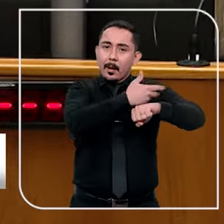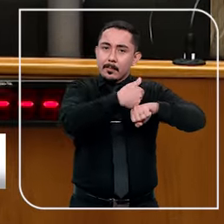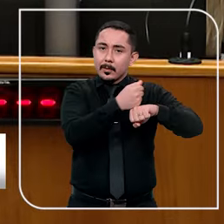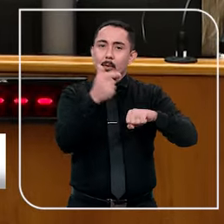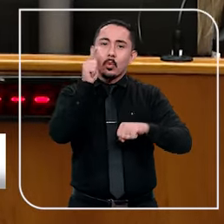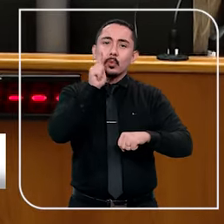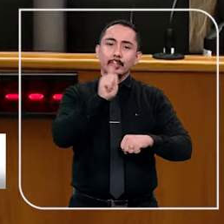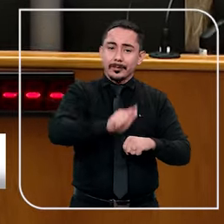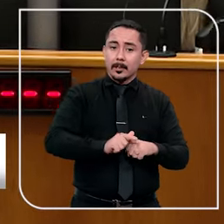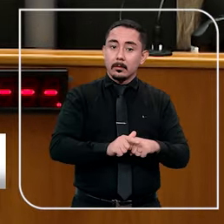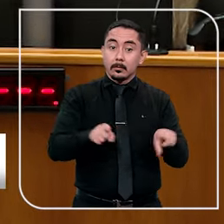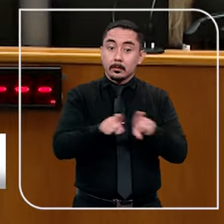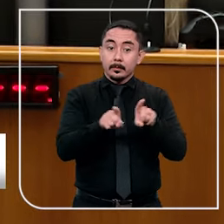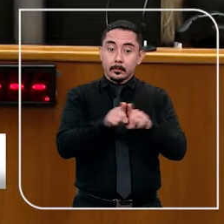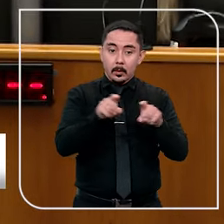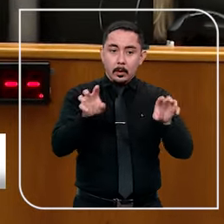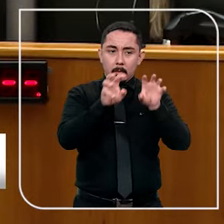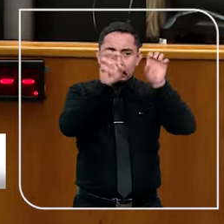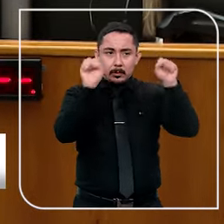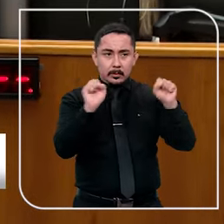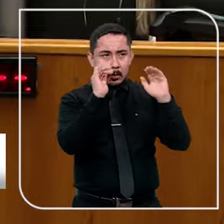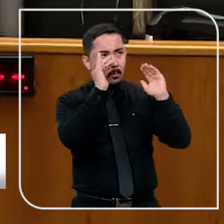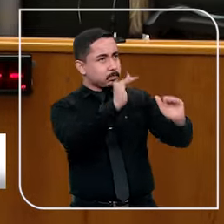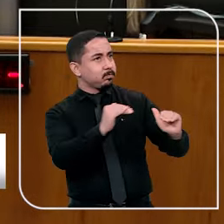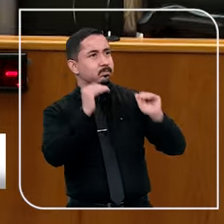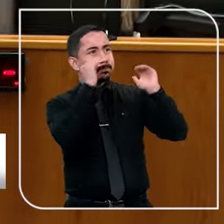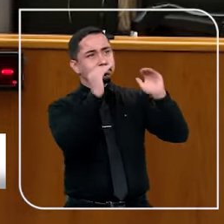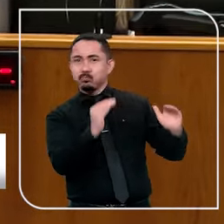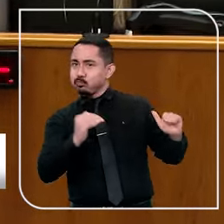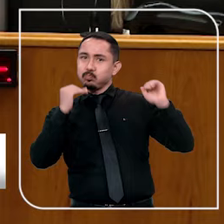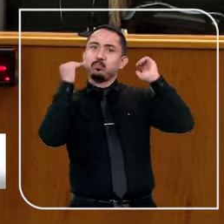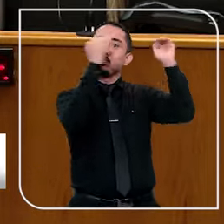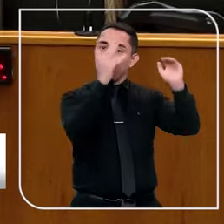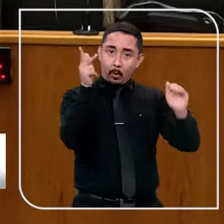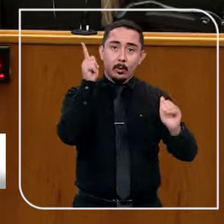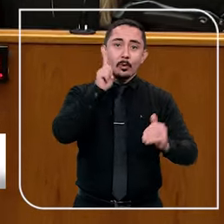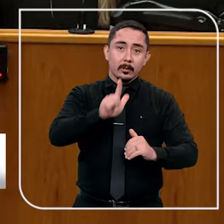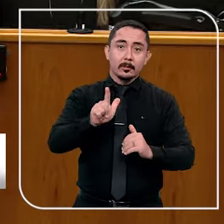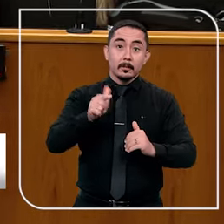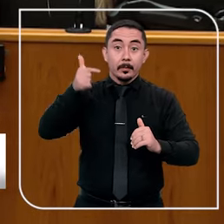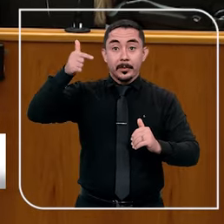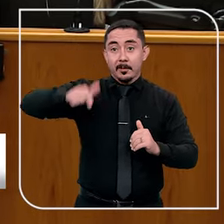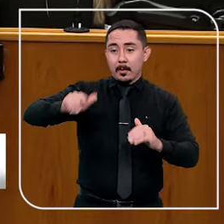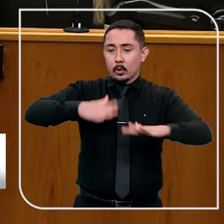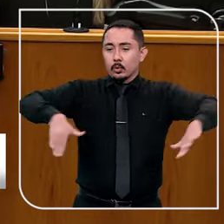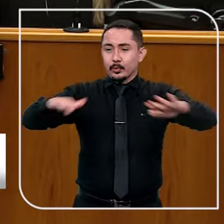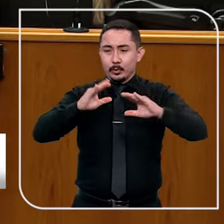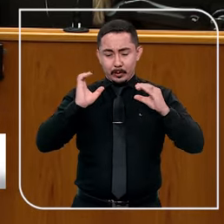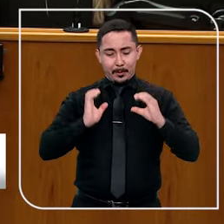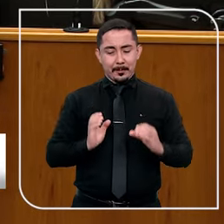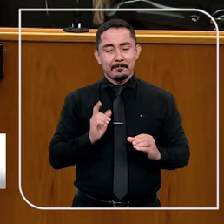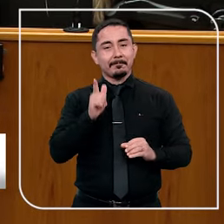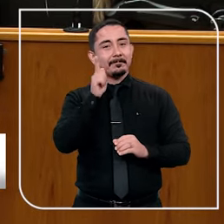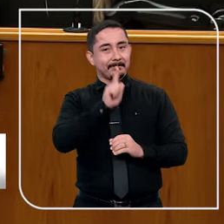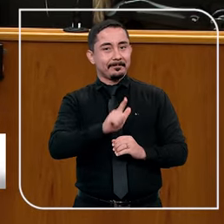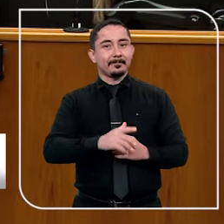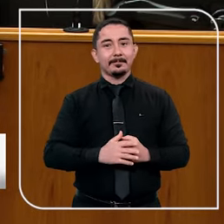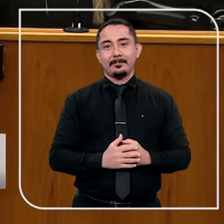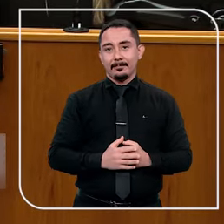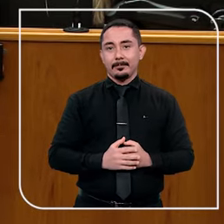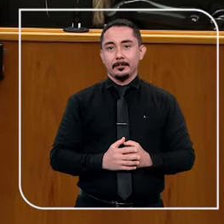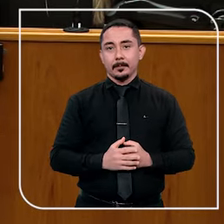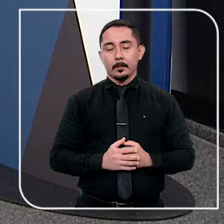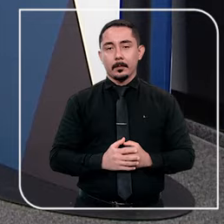mãos e que levará o tribunal e elevará cada vez mais perante toda a